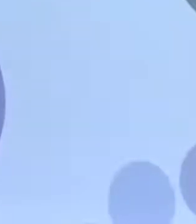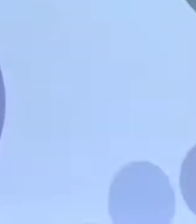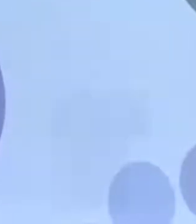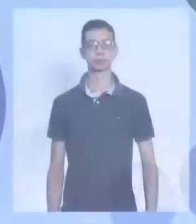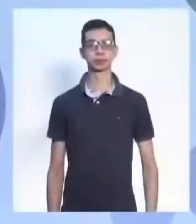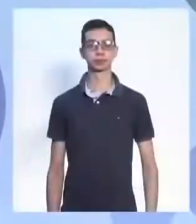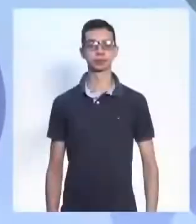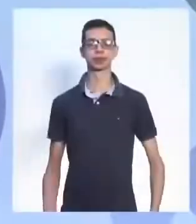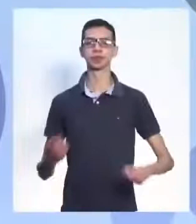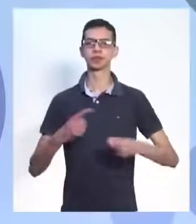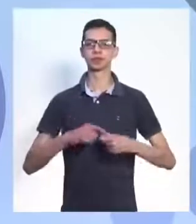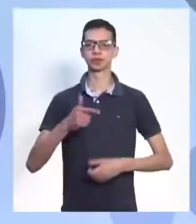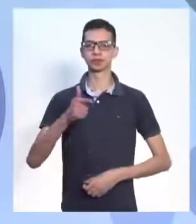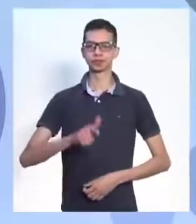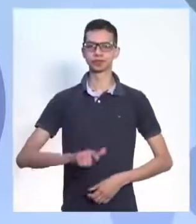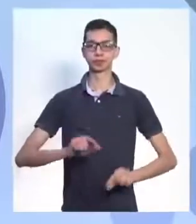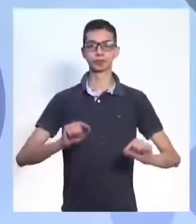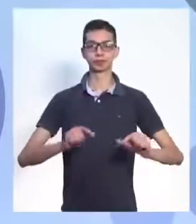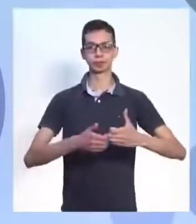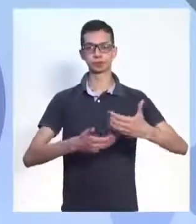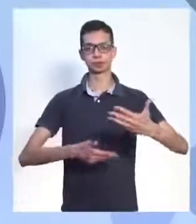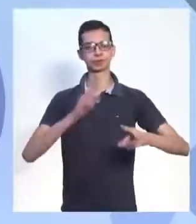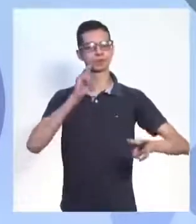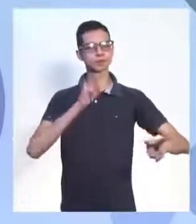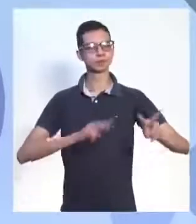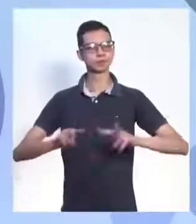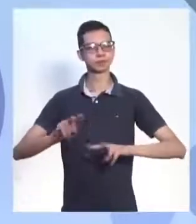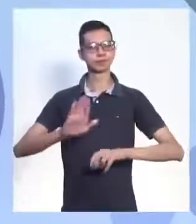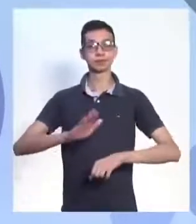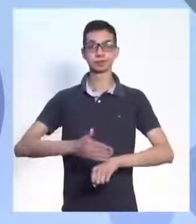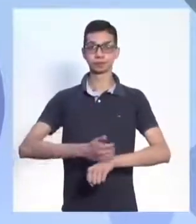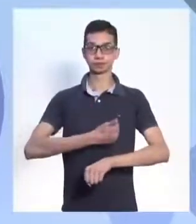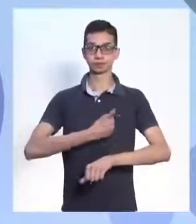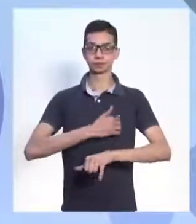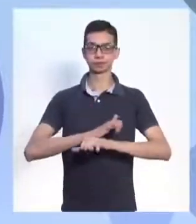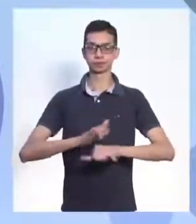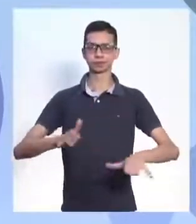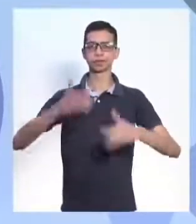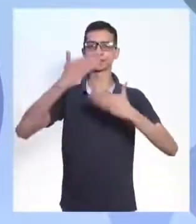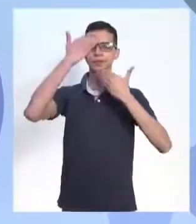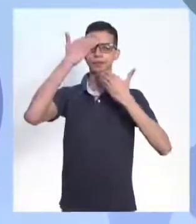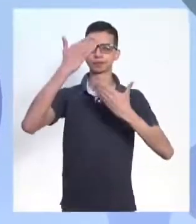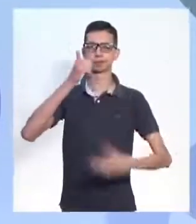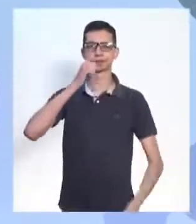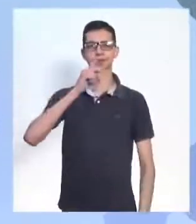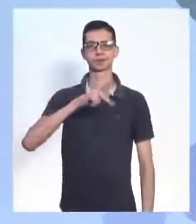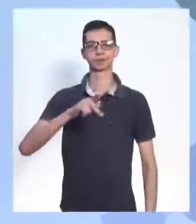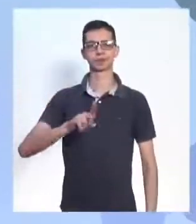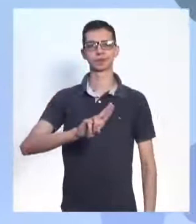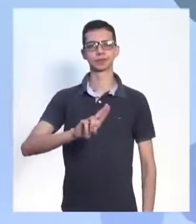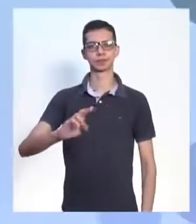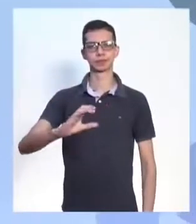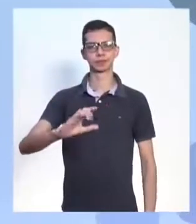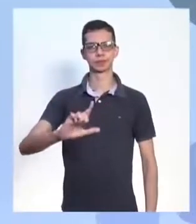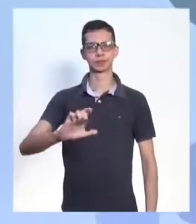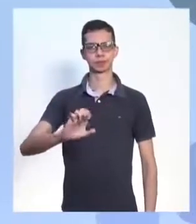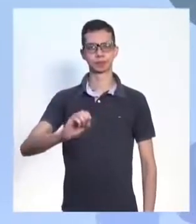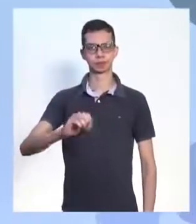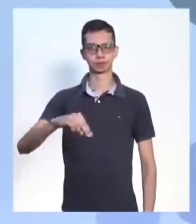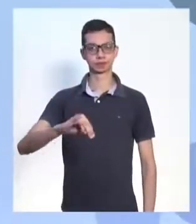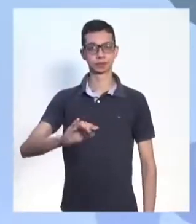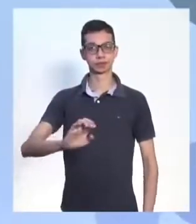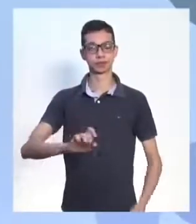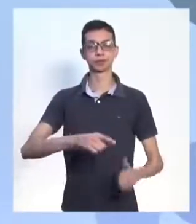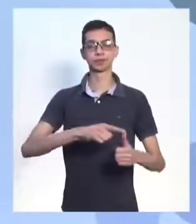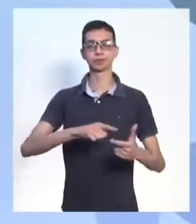Retornamos, Jonas, com as interações. Antes, porém, obrigado, professora Cleonice, obrigado, professora Renata, obrigado, professor Luiz